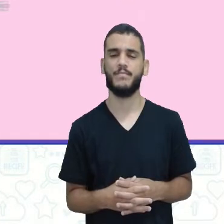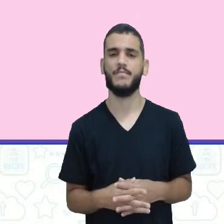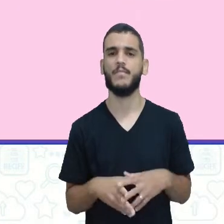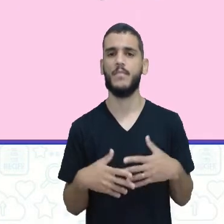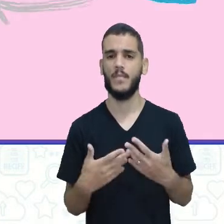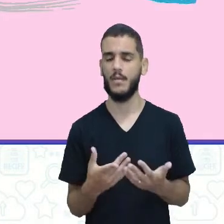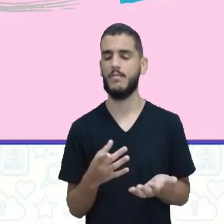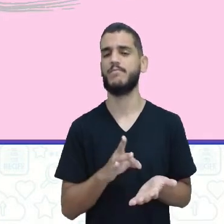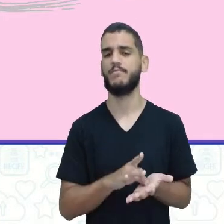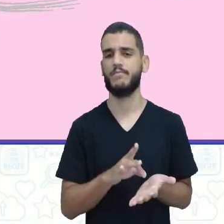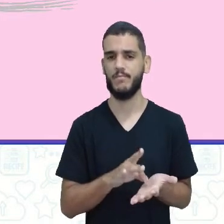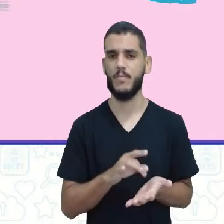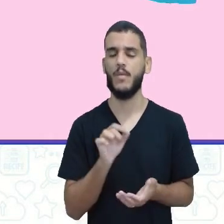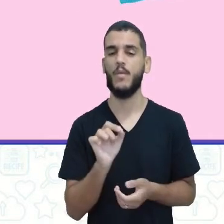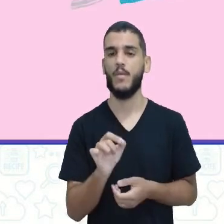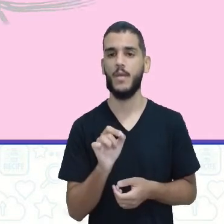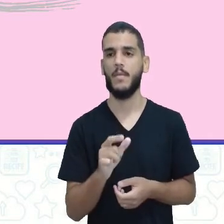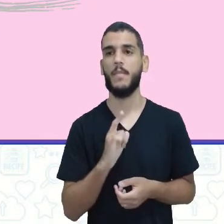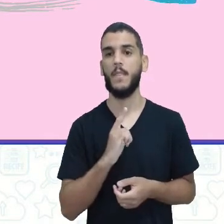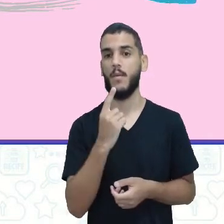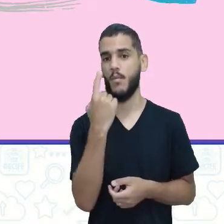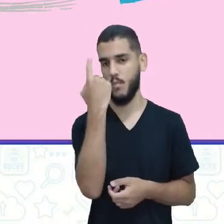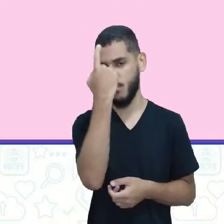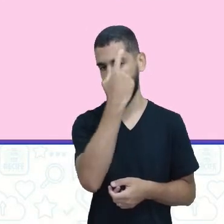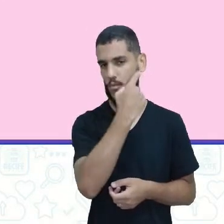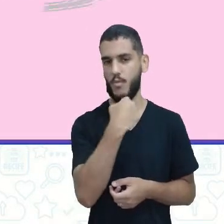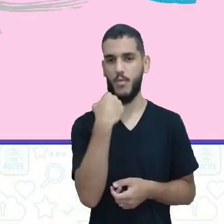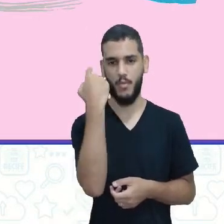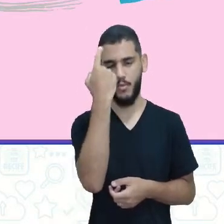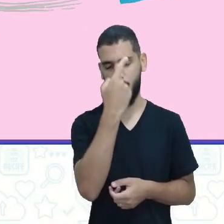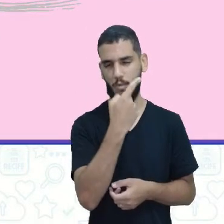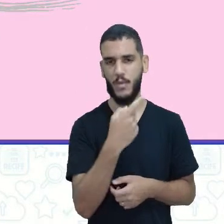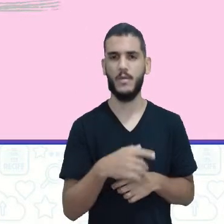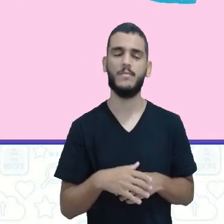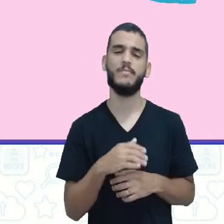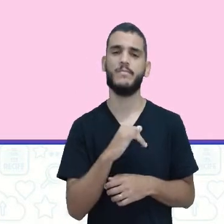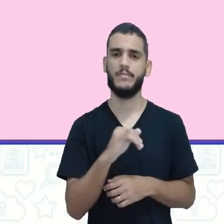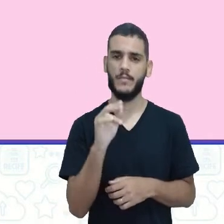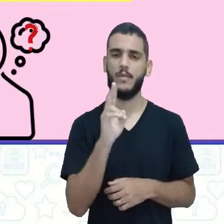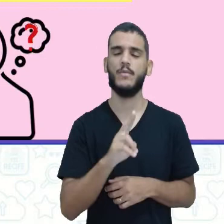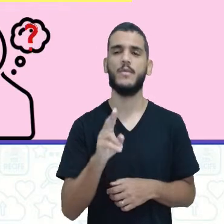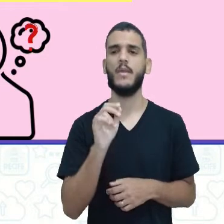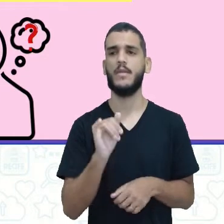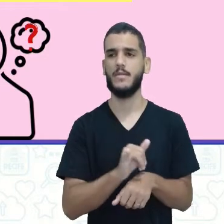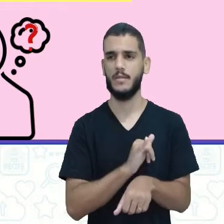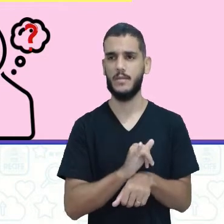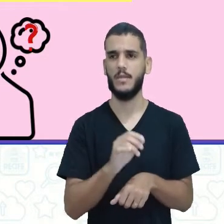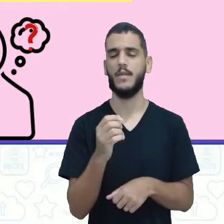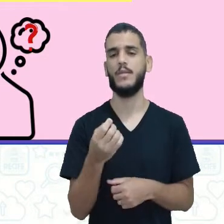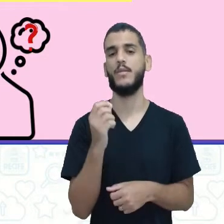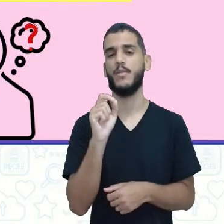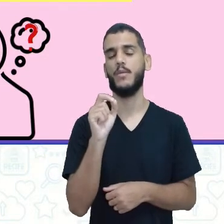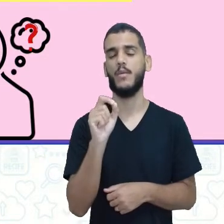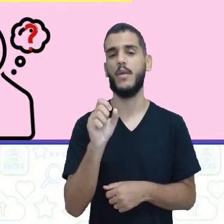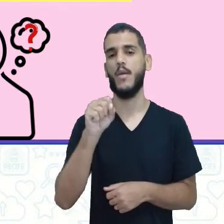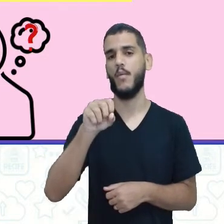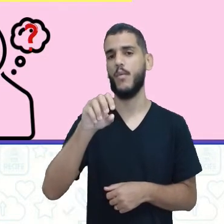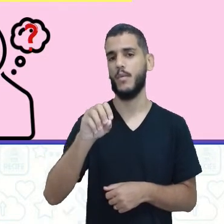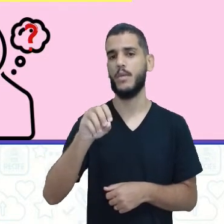na verdade, eu tenho 1 hora. Se eu for a 80 quilômetros, eu vou mais rápido,